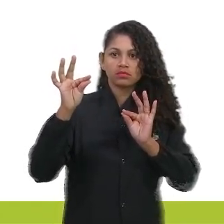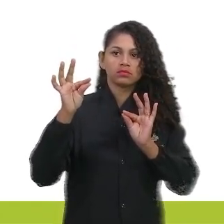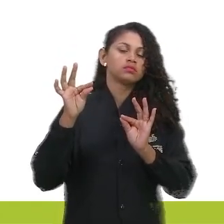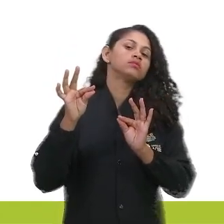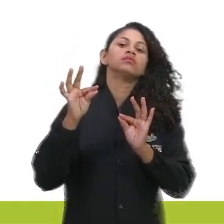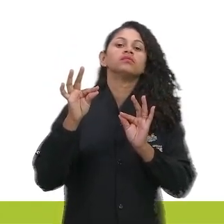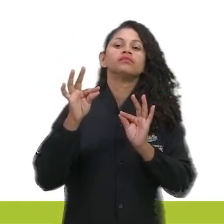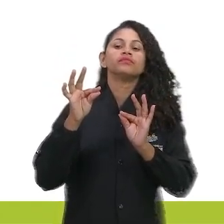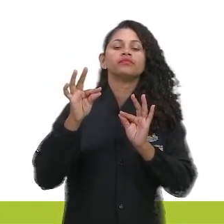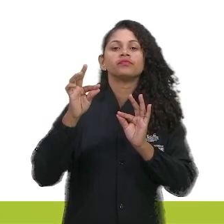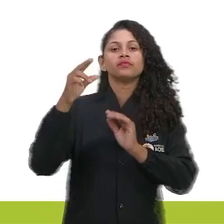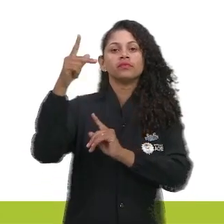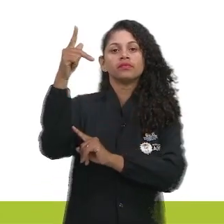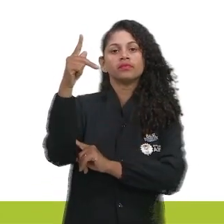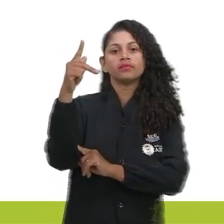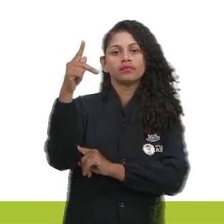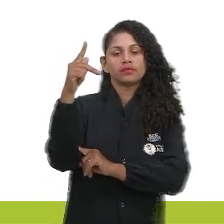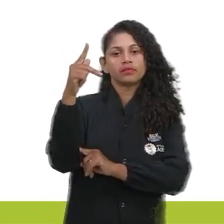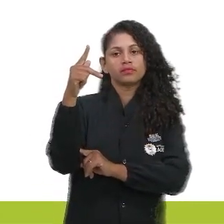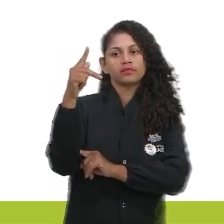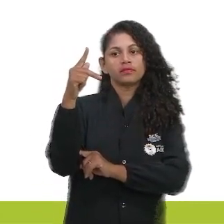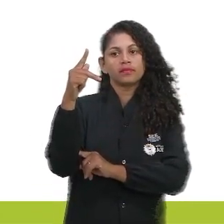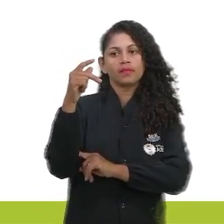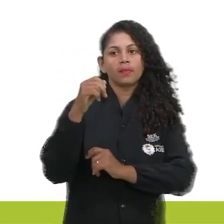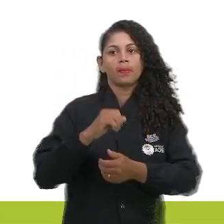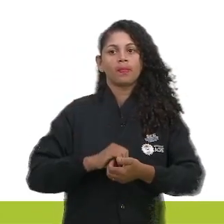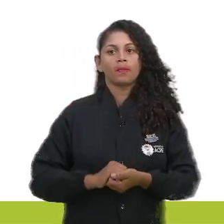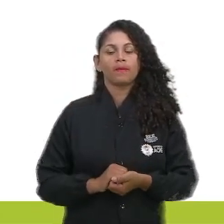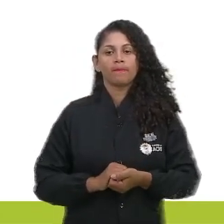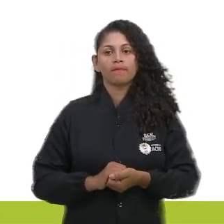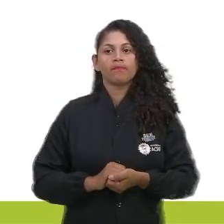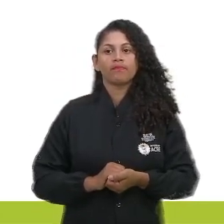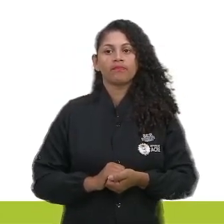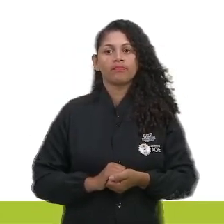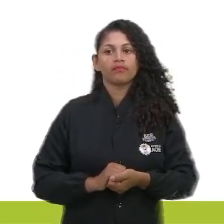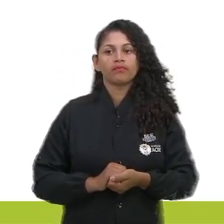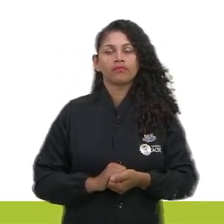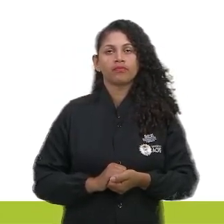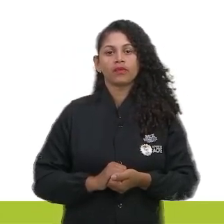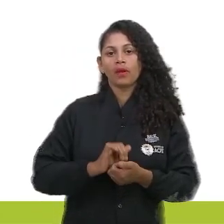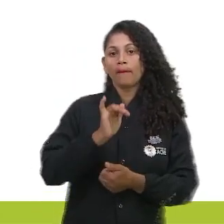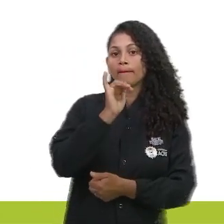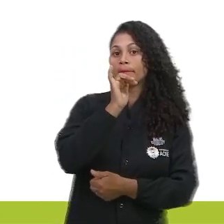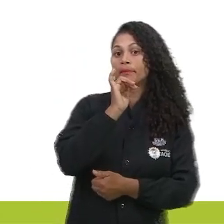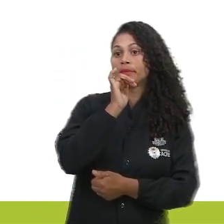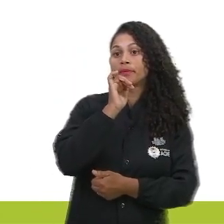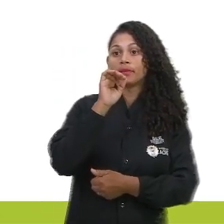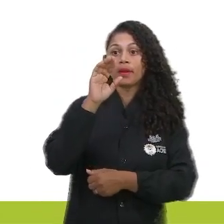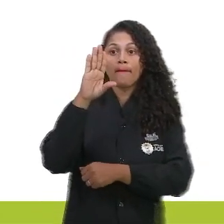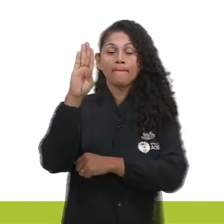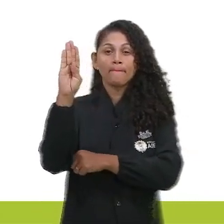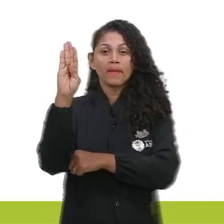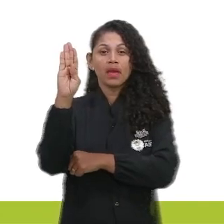esse ponto P, esse ponto aqui, digamos que seja B, se eu ligar B com